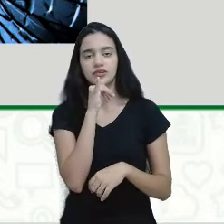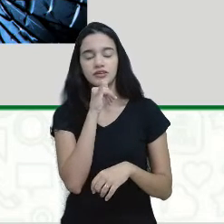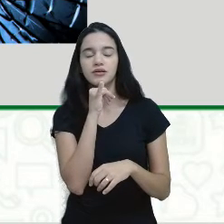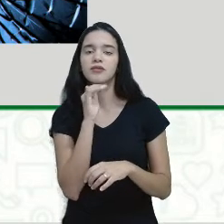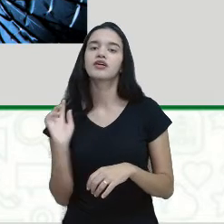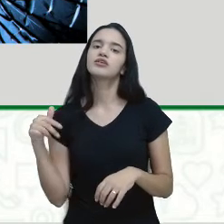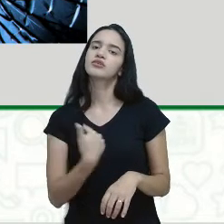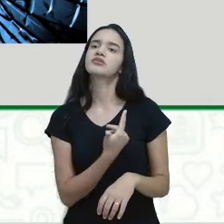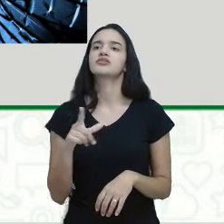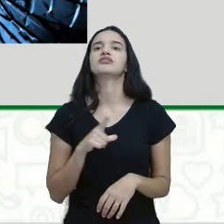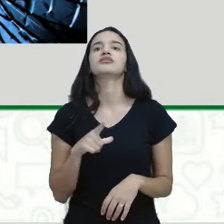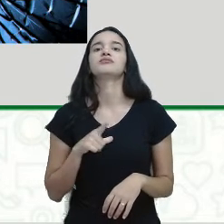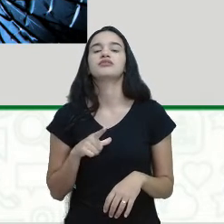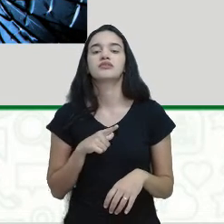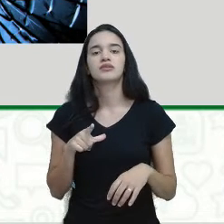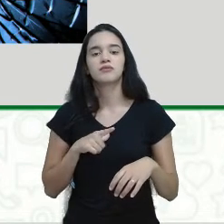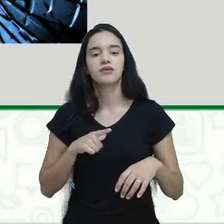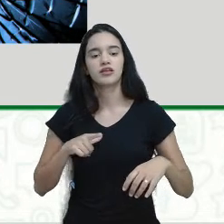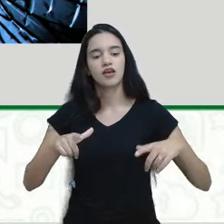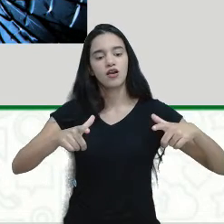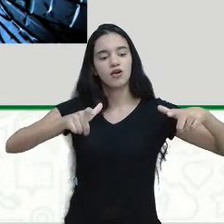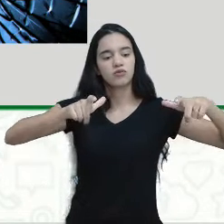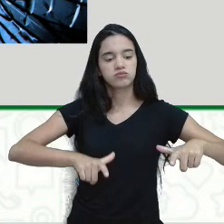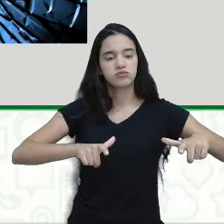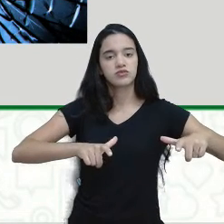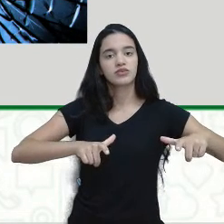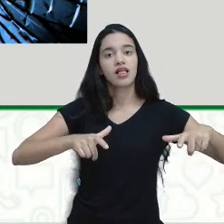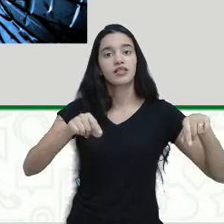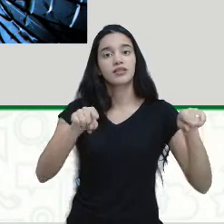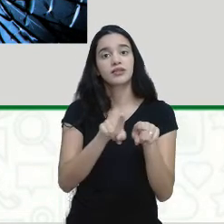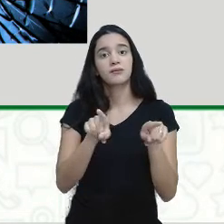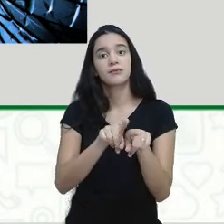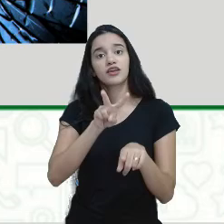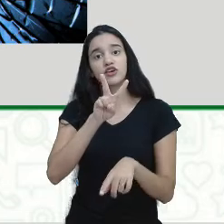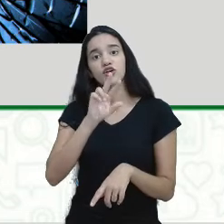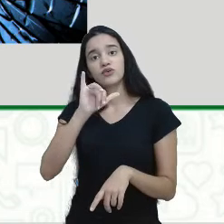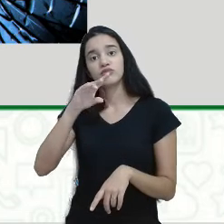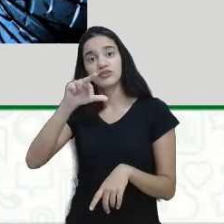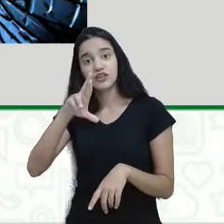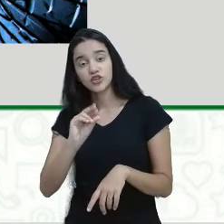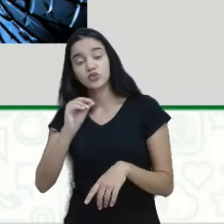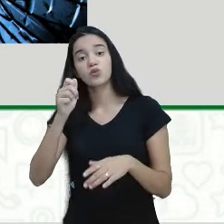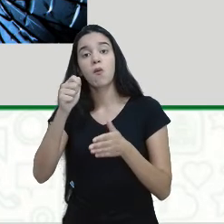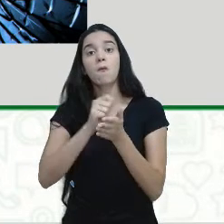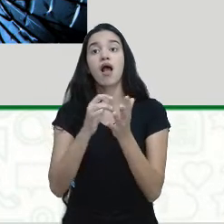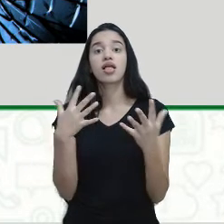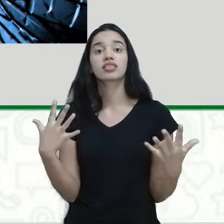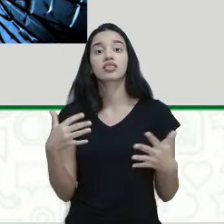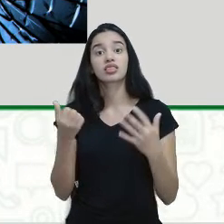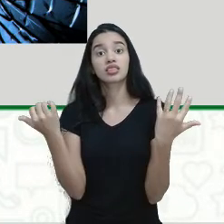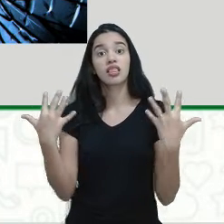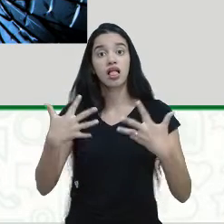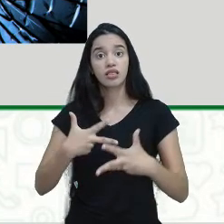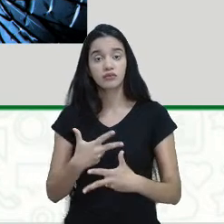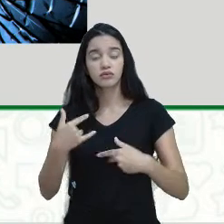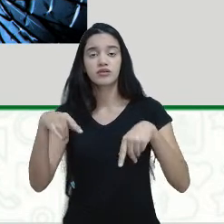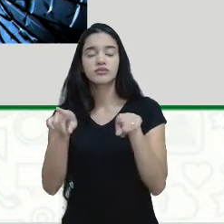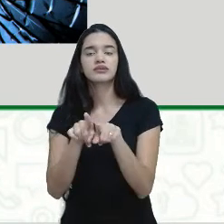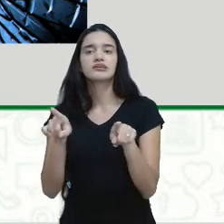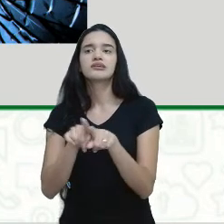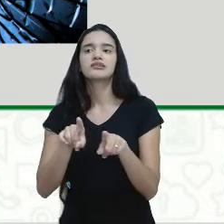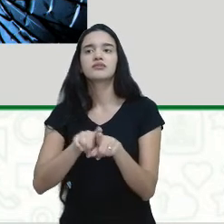elétricos, nós temos também, olha, a cerâmica, vidro, borracha natural e sintética, plásticos